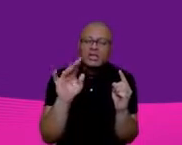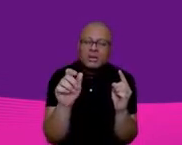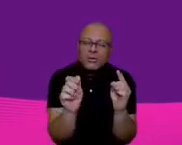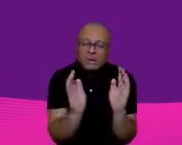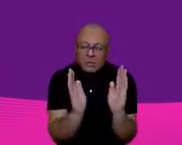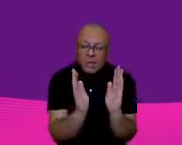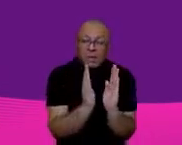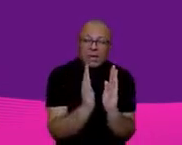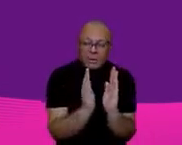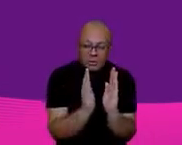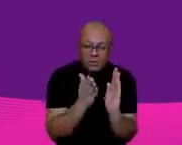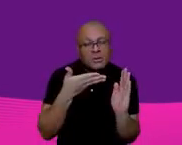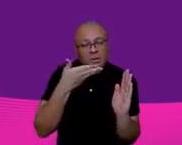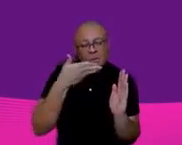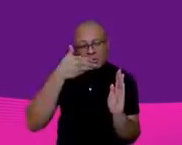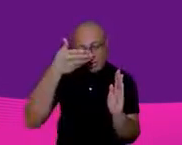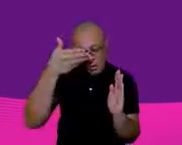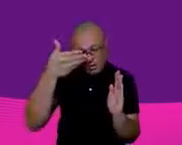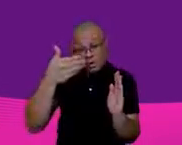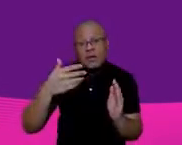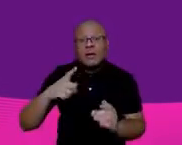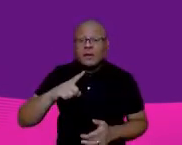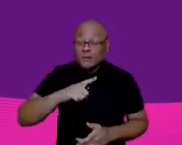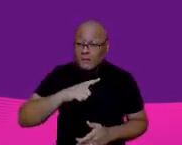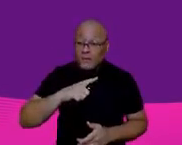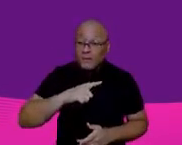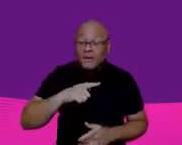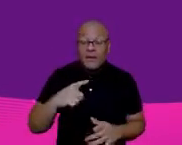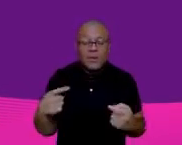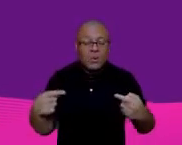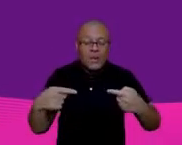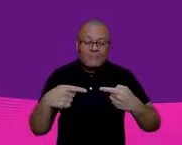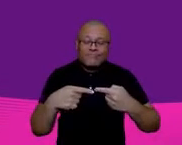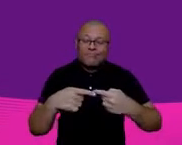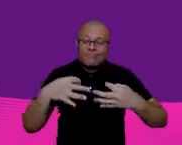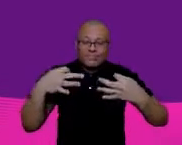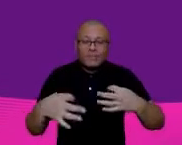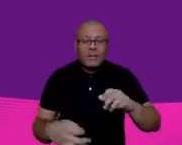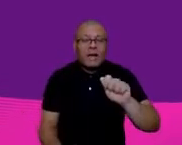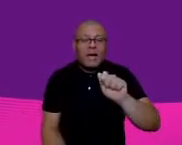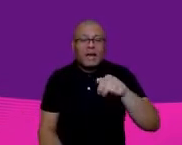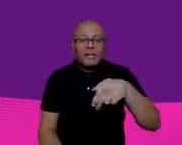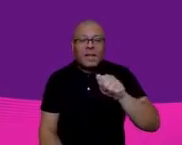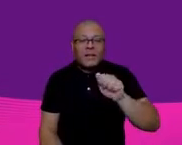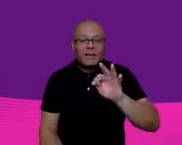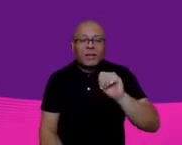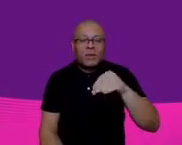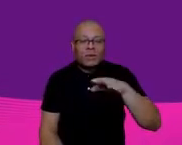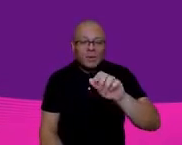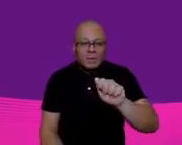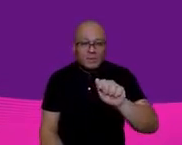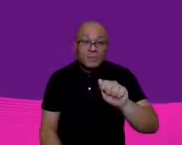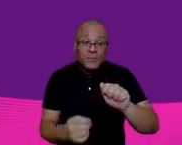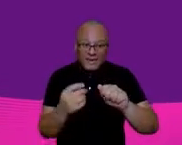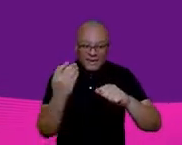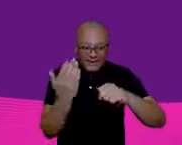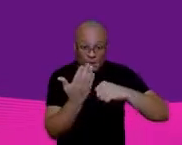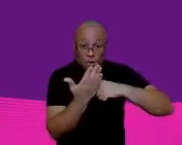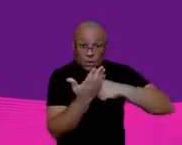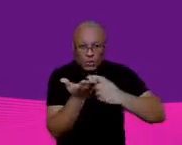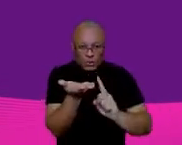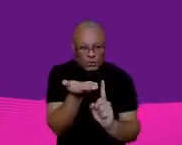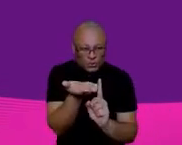e assim vai haver um perfeito casamento com a anatomia. Depois, no meio, nós temos os aspectos